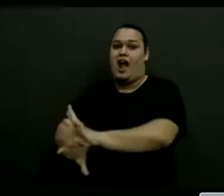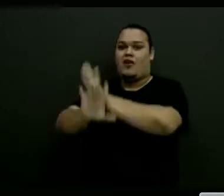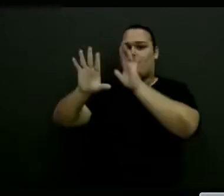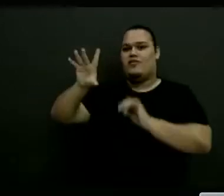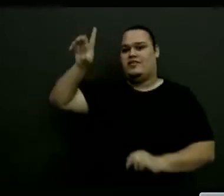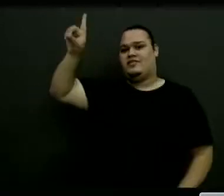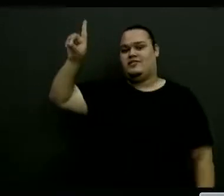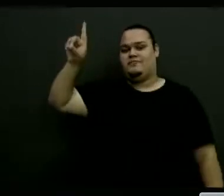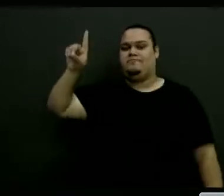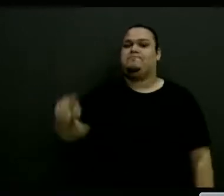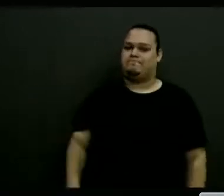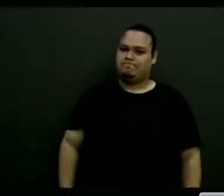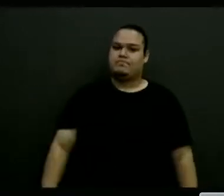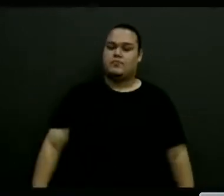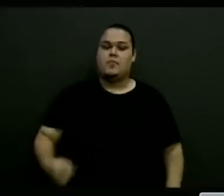vamos ver